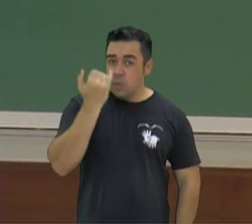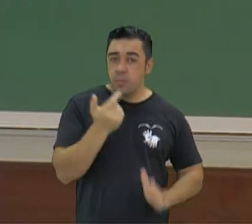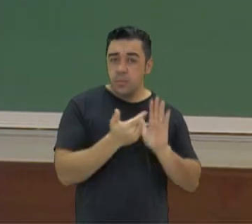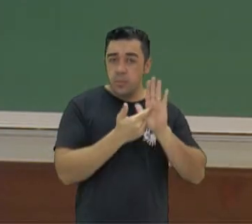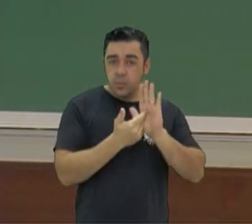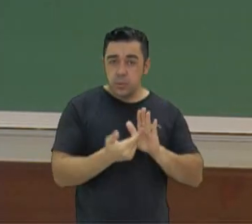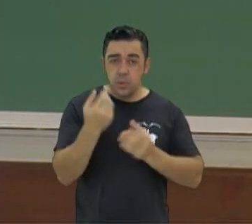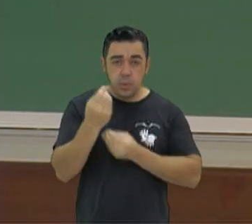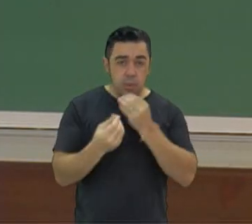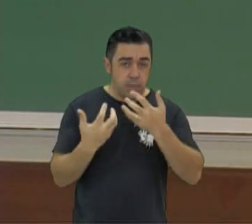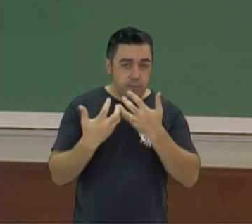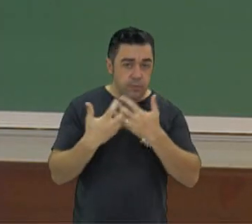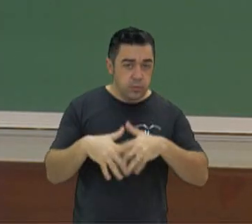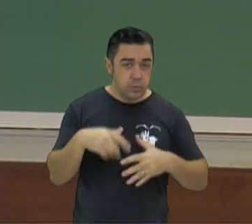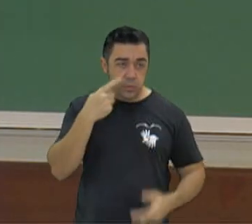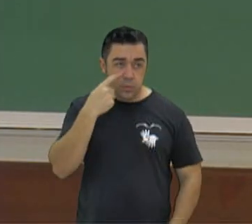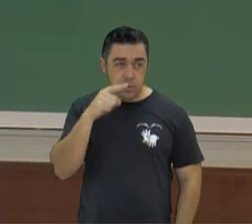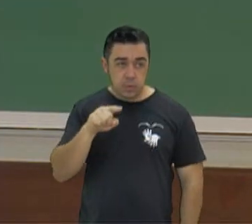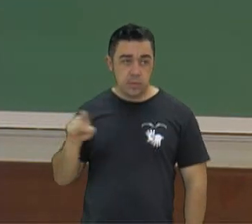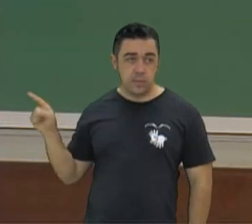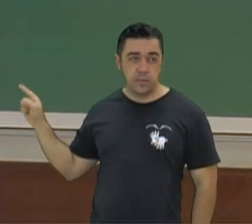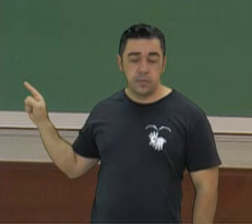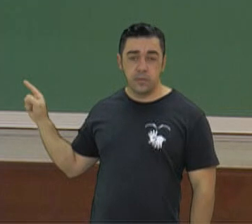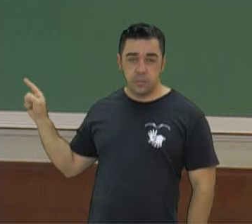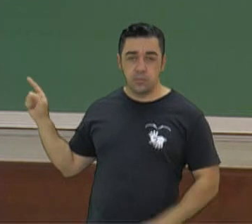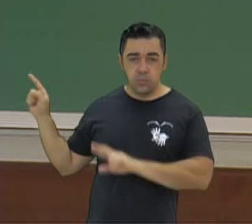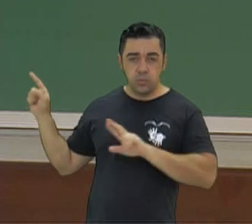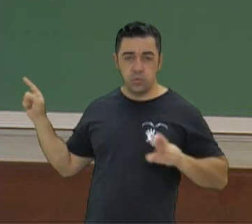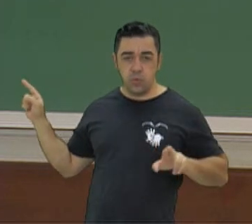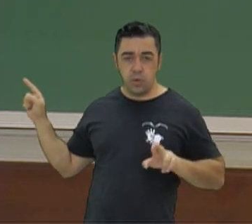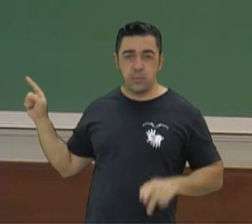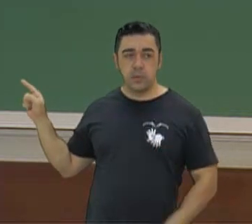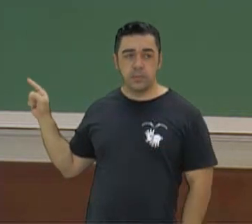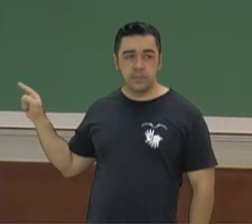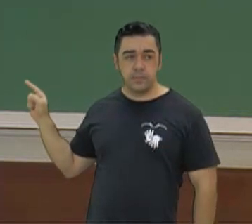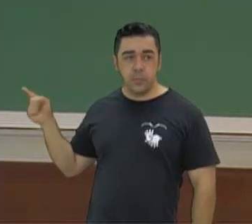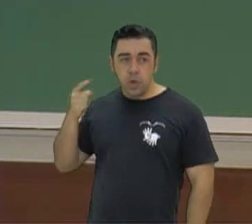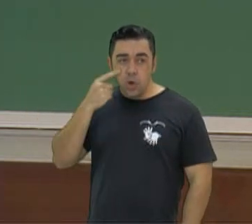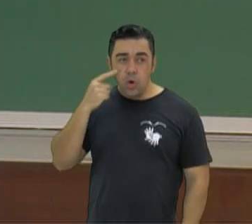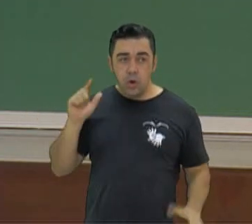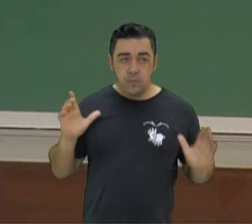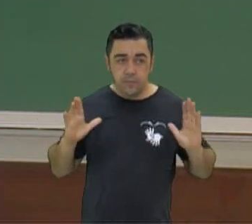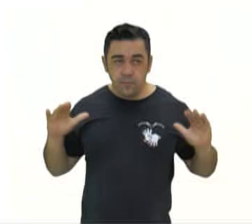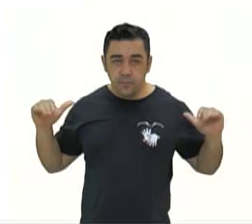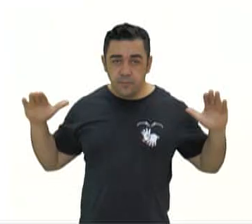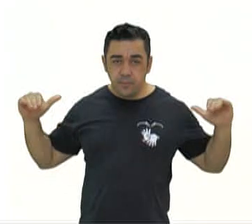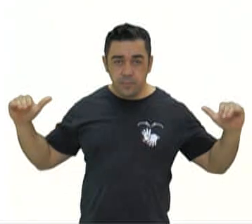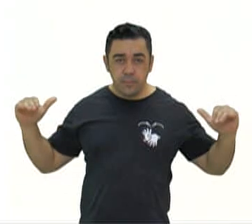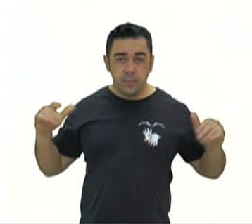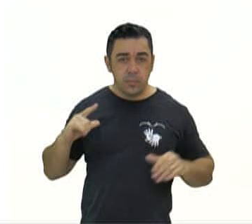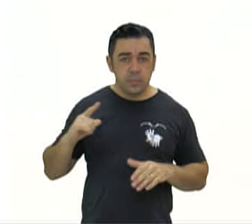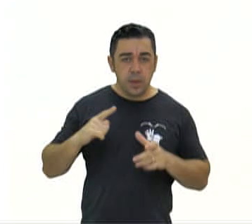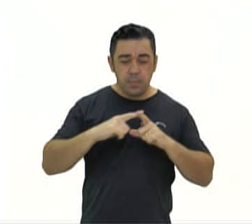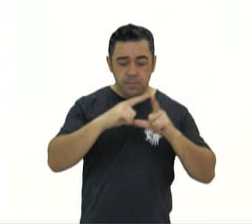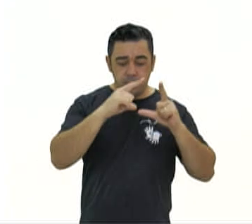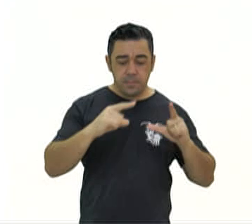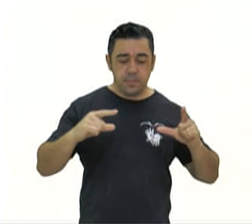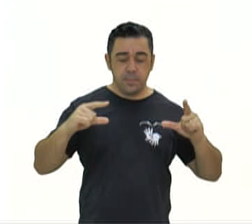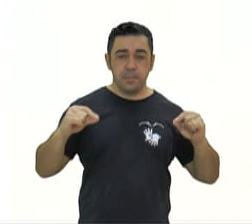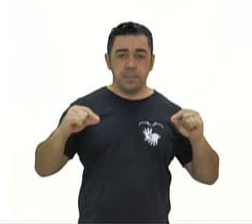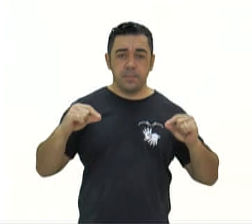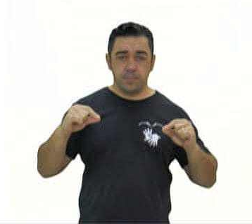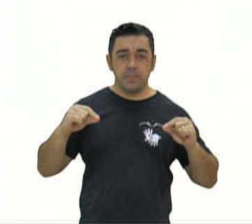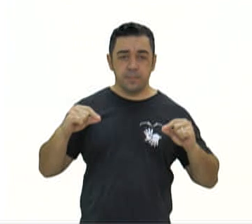como é que funciona, né? Você está vendo aqui o Archaeopteryx. O Archaeopteryx, se vocês conseguirem olhar o fóssil aqui, a gente vê marca de penas, o que